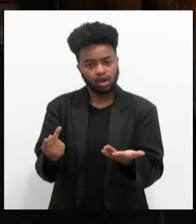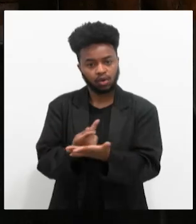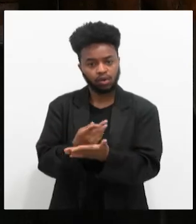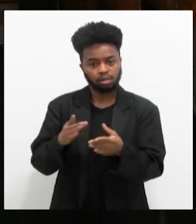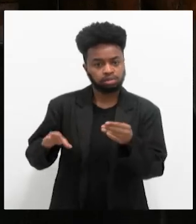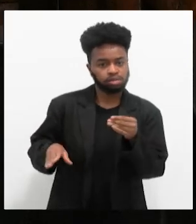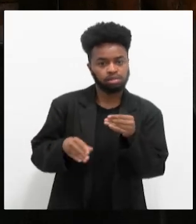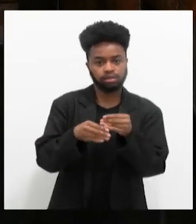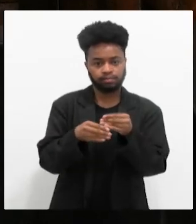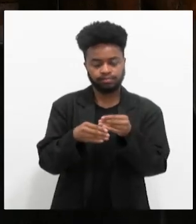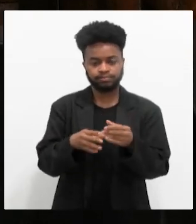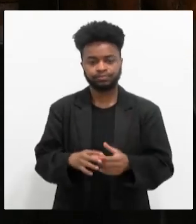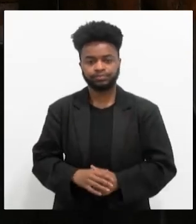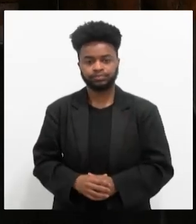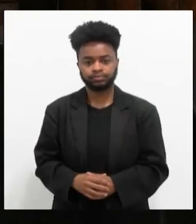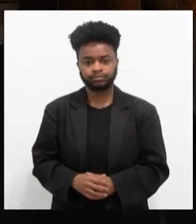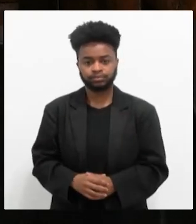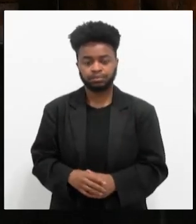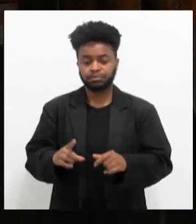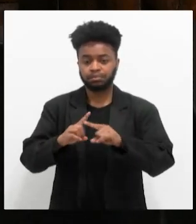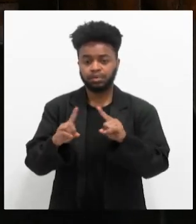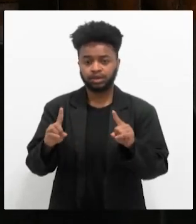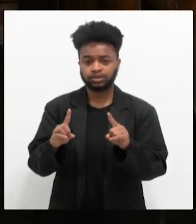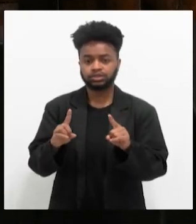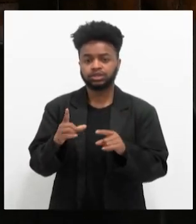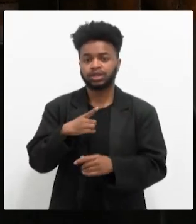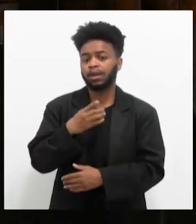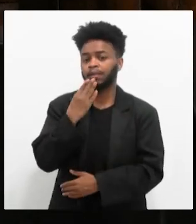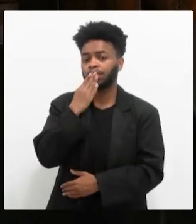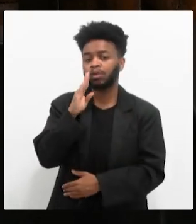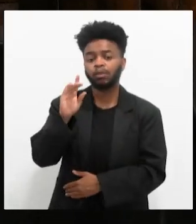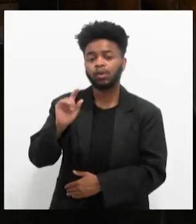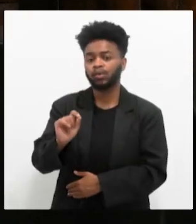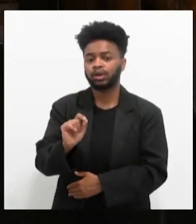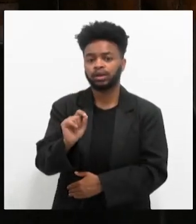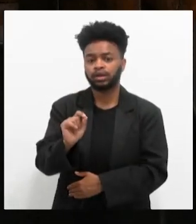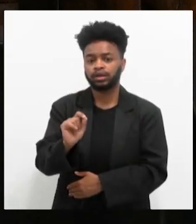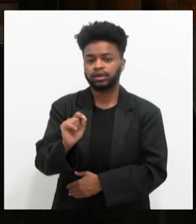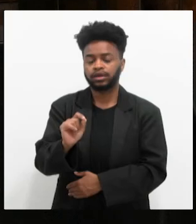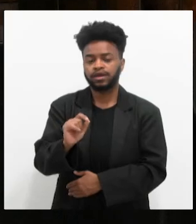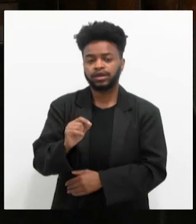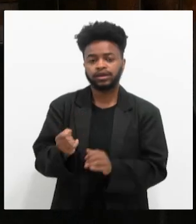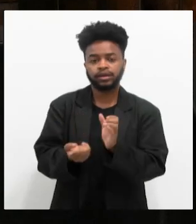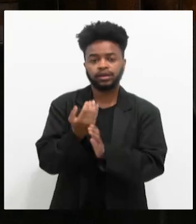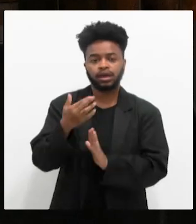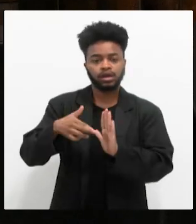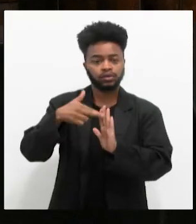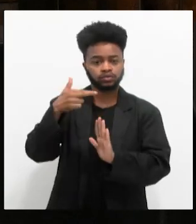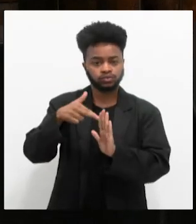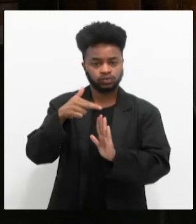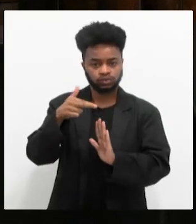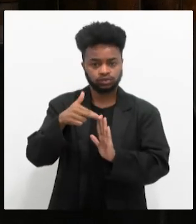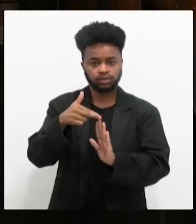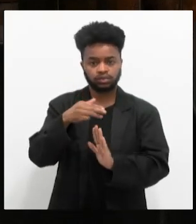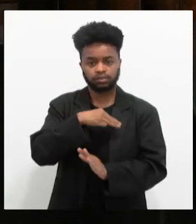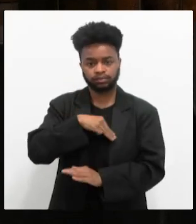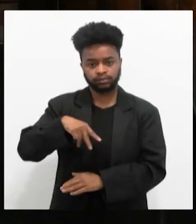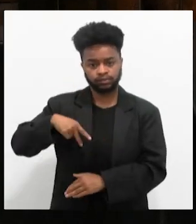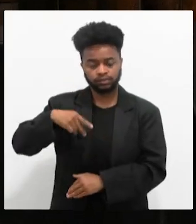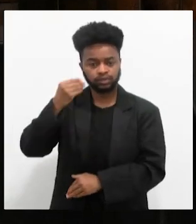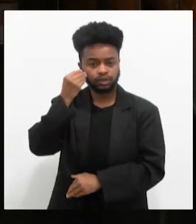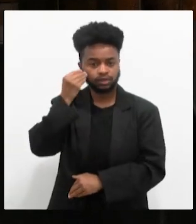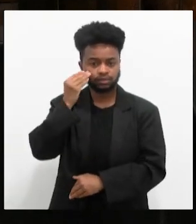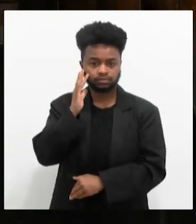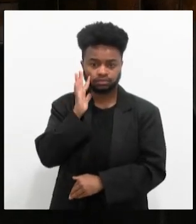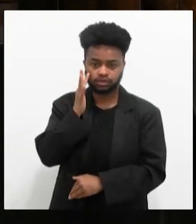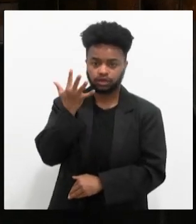acumuladas. E a promessa da ANP é que iria fazer uma resolução para